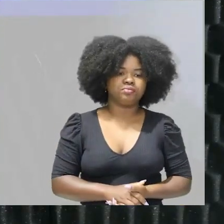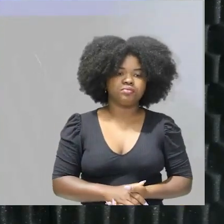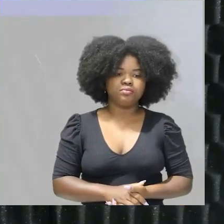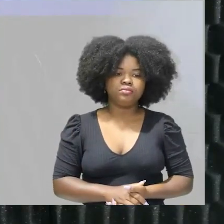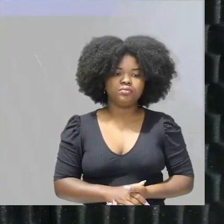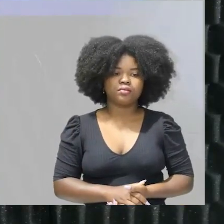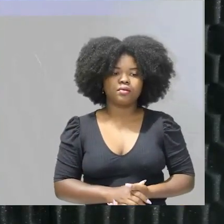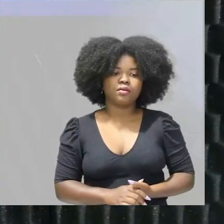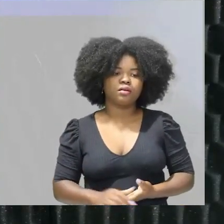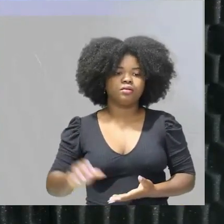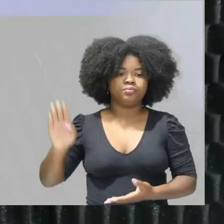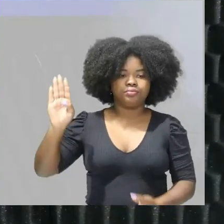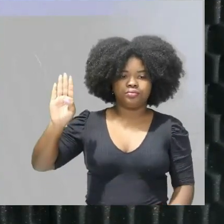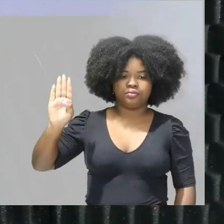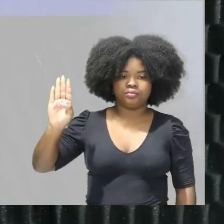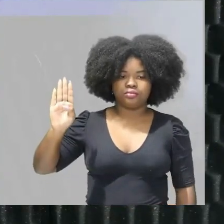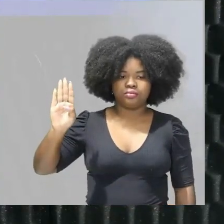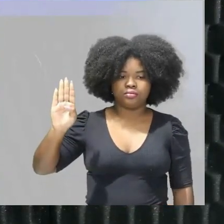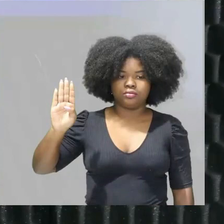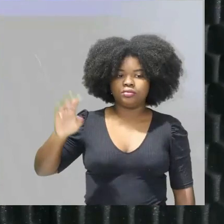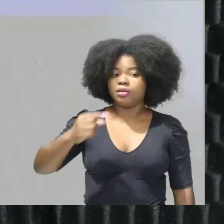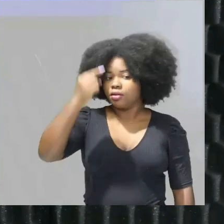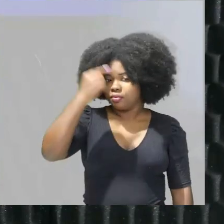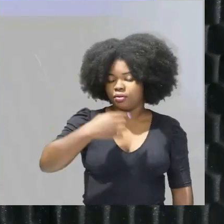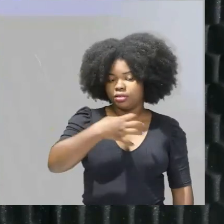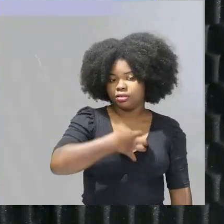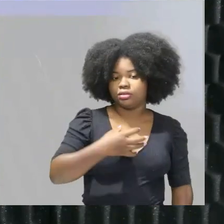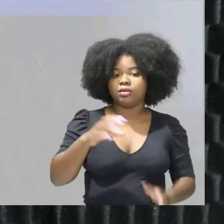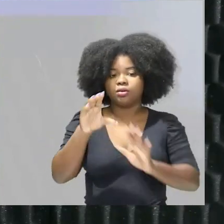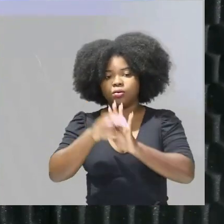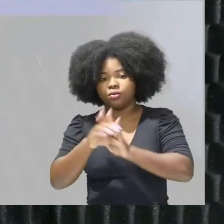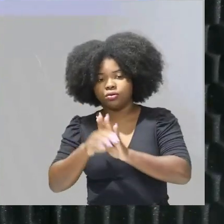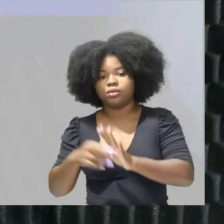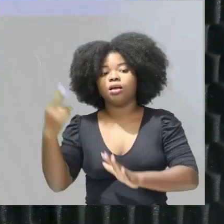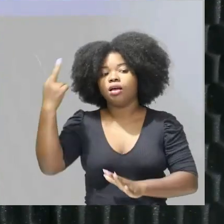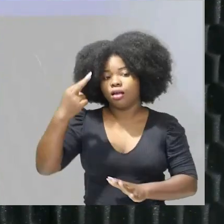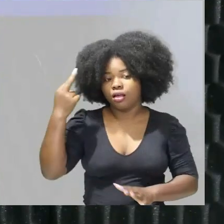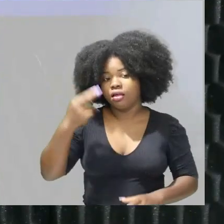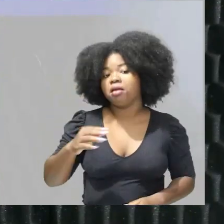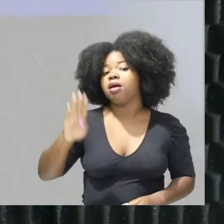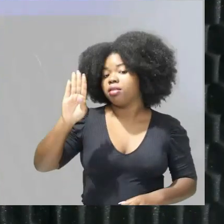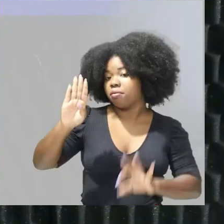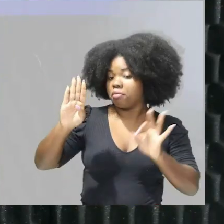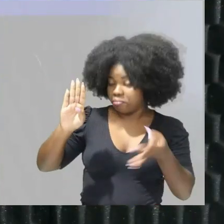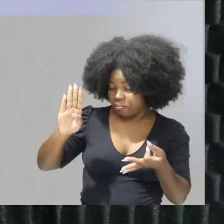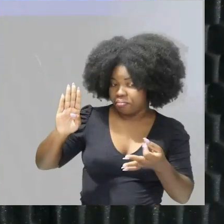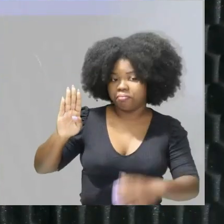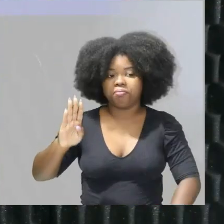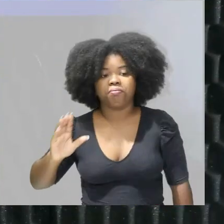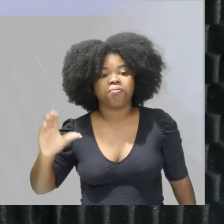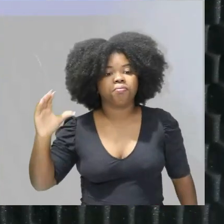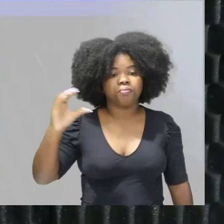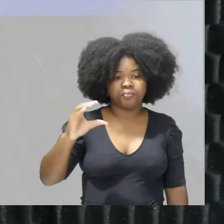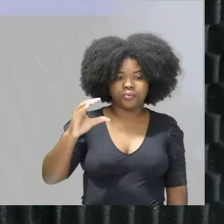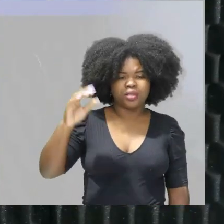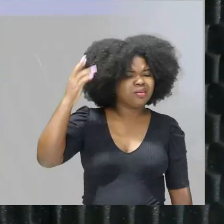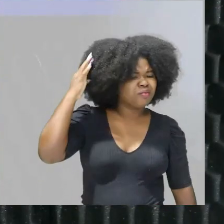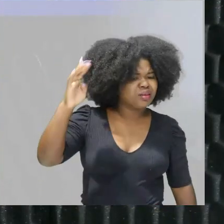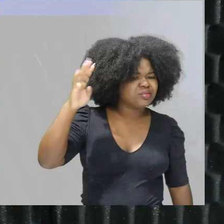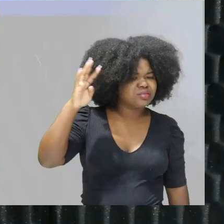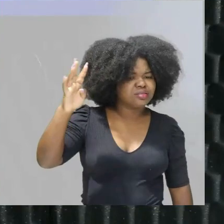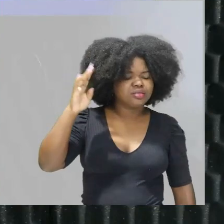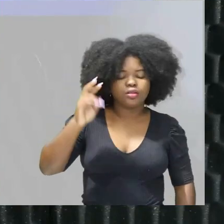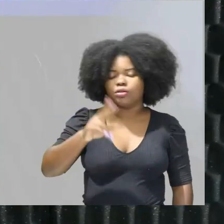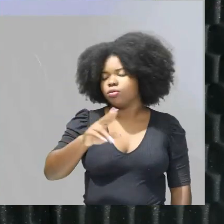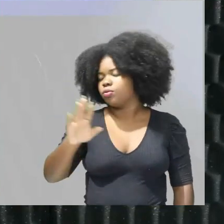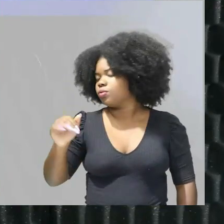razão imagens os sentidos certo conceitos razão a letra B certo imaginação não